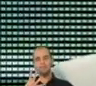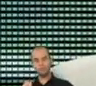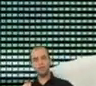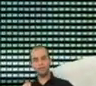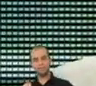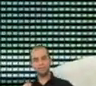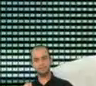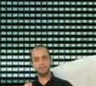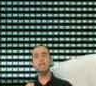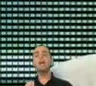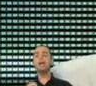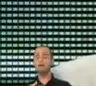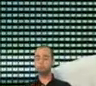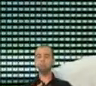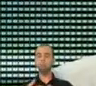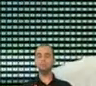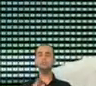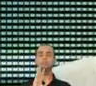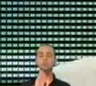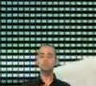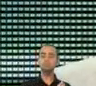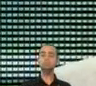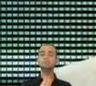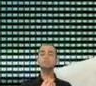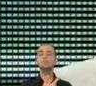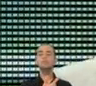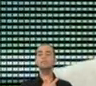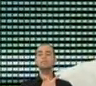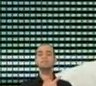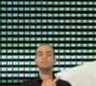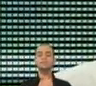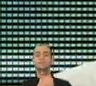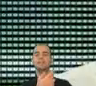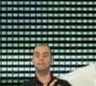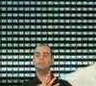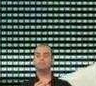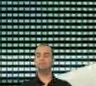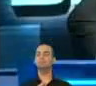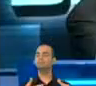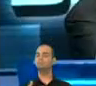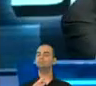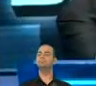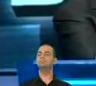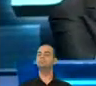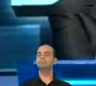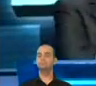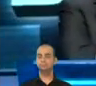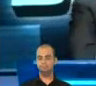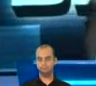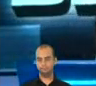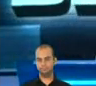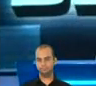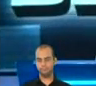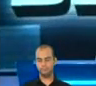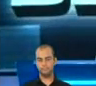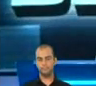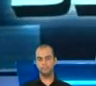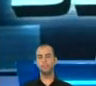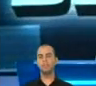De 140 que recebemos, já chegamos a criar mais 214. Candidata.